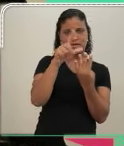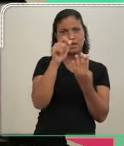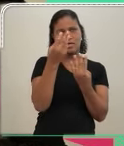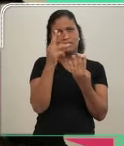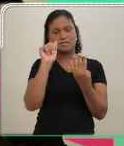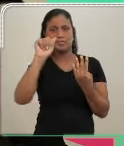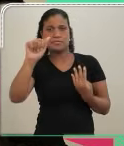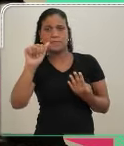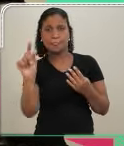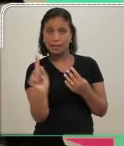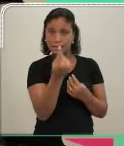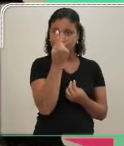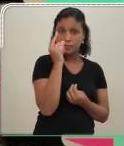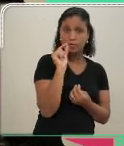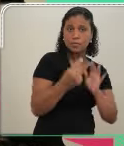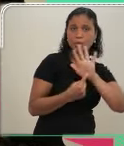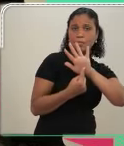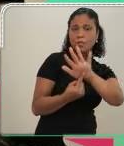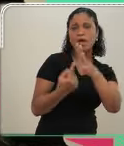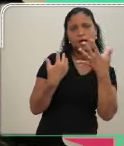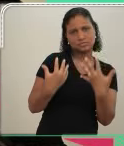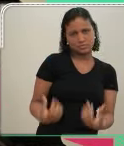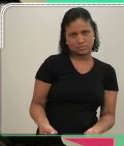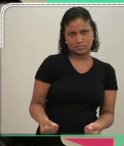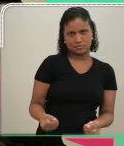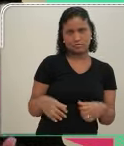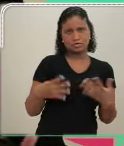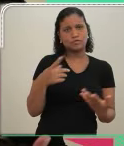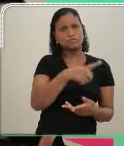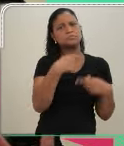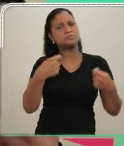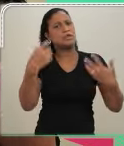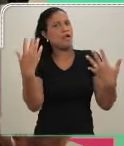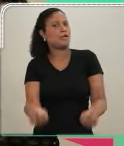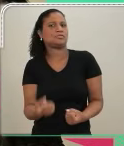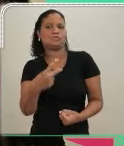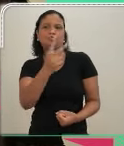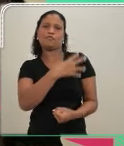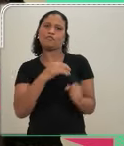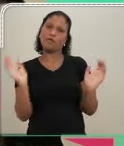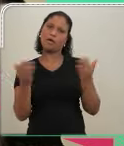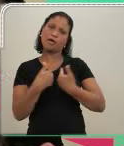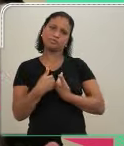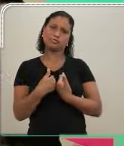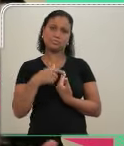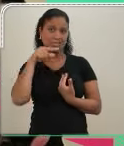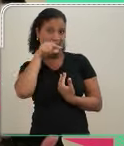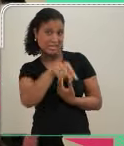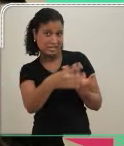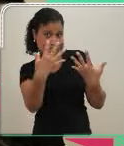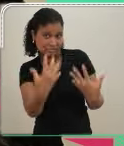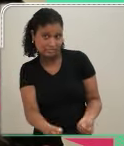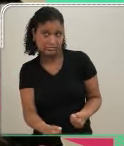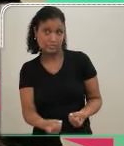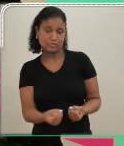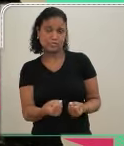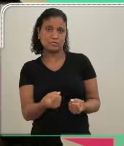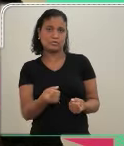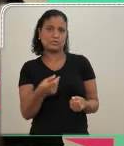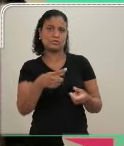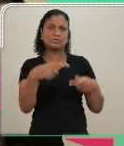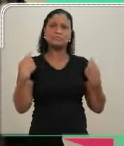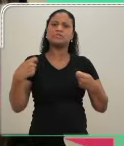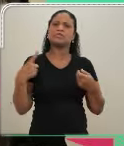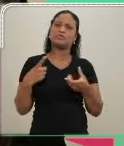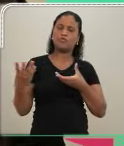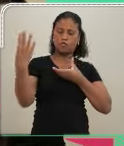A se refere à aceitação, né? Então, você precisa aceitar o seu filho com autismo. E essa aceitação, Juliana, ela tem que vir